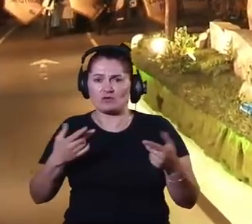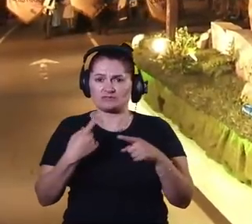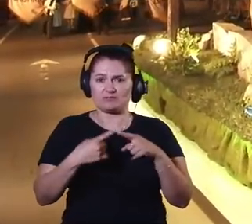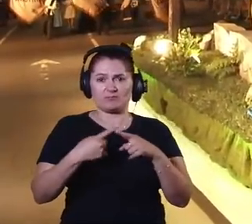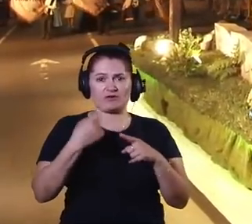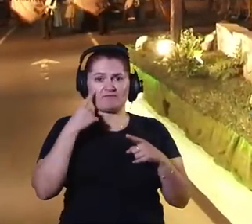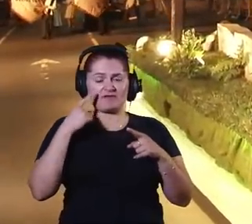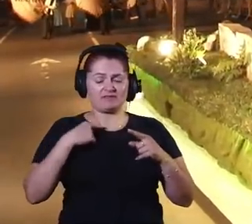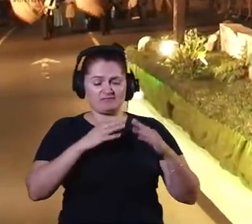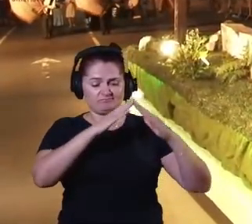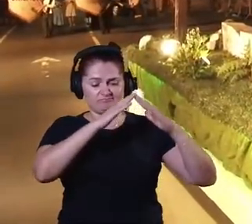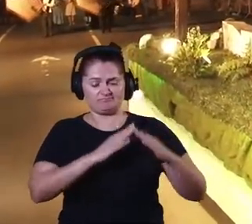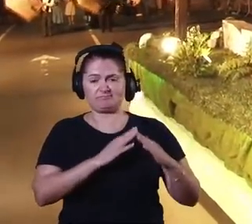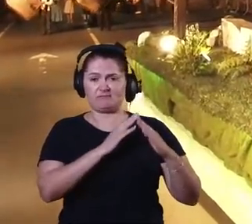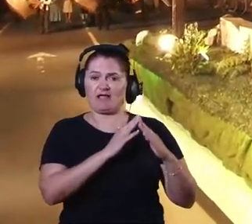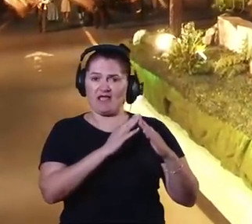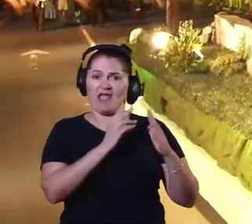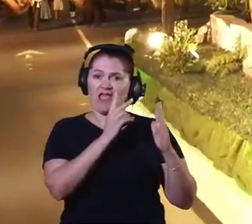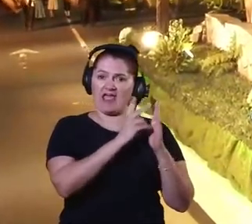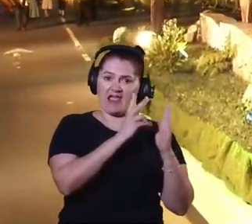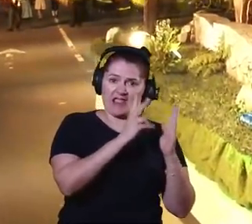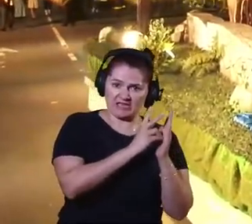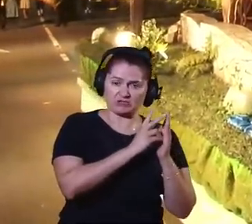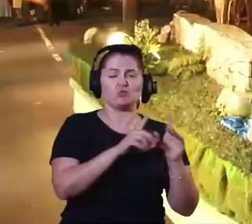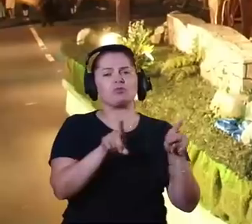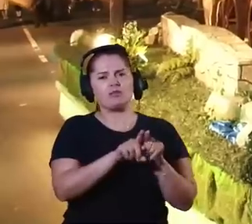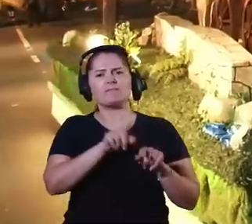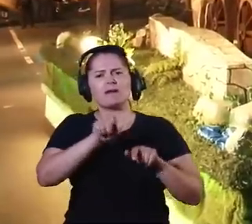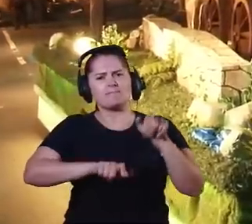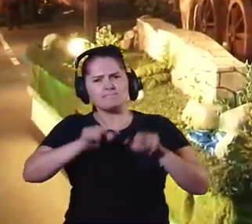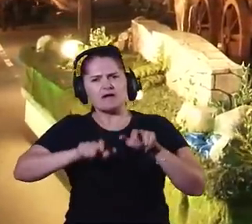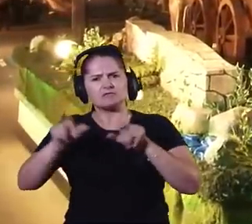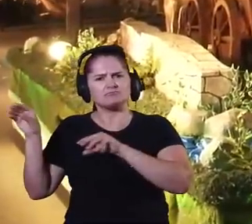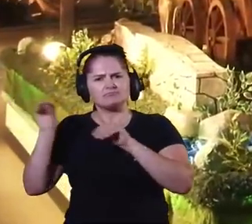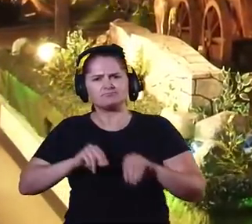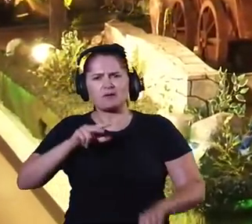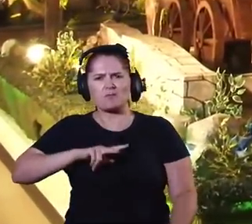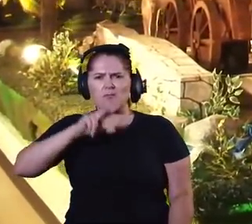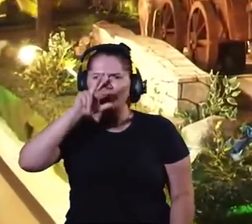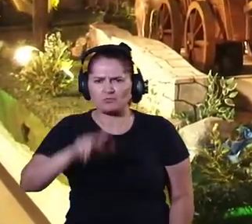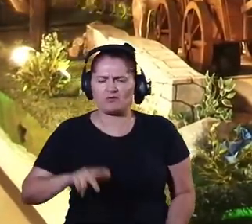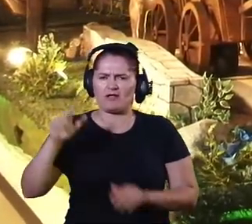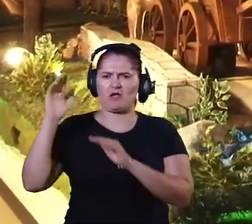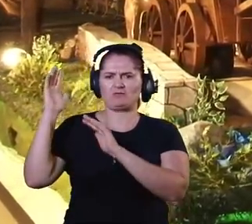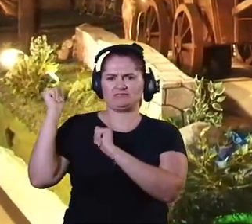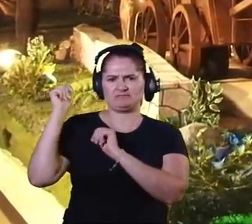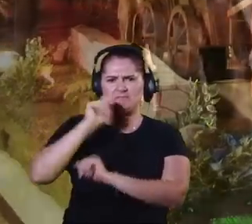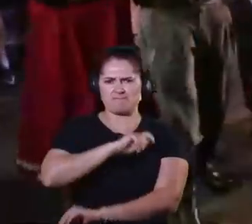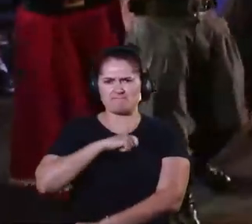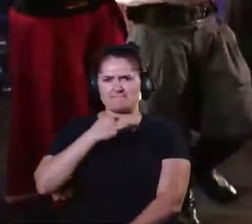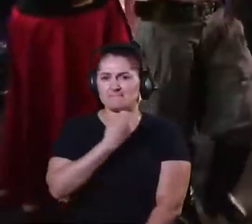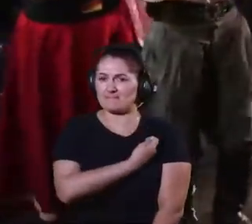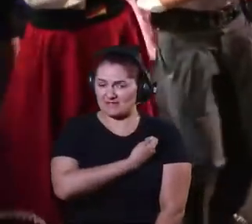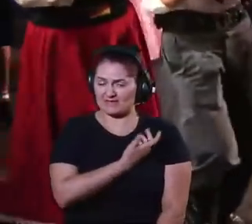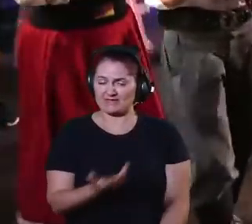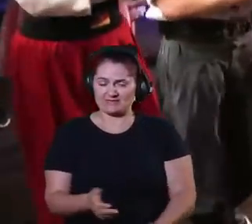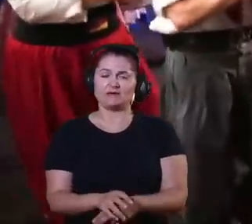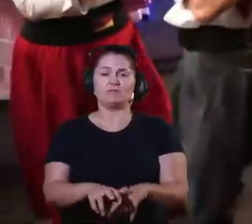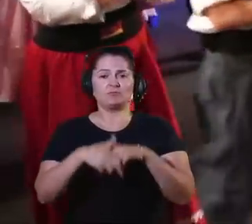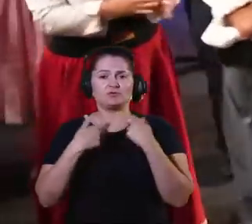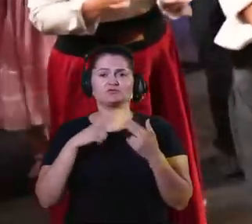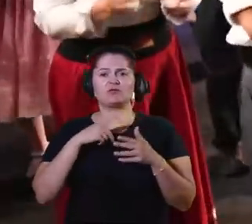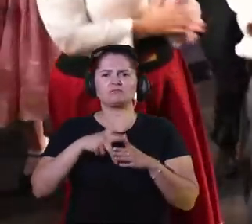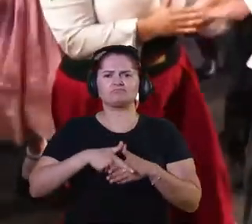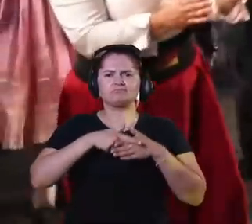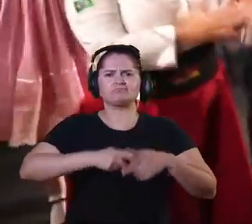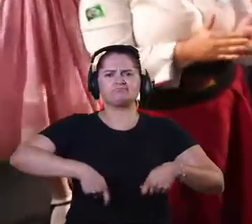os portugueses e os espanhóis, traçando rotas para o leva e traz de tropas e das produções do